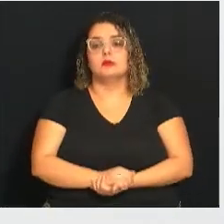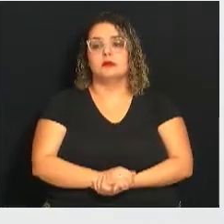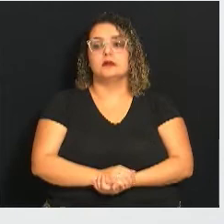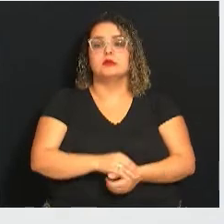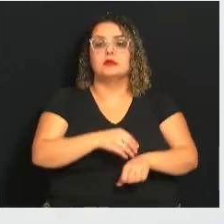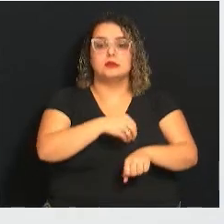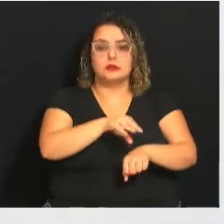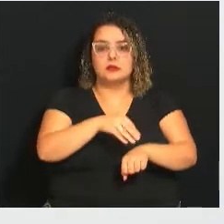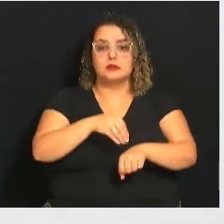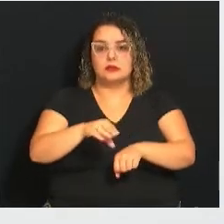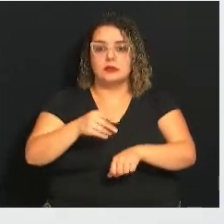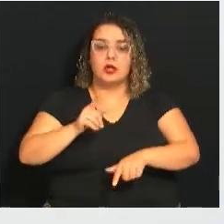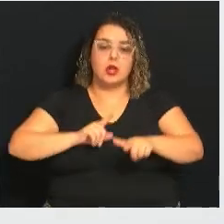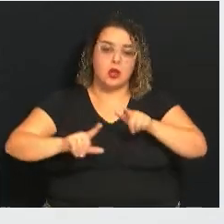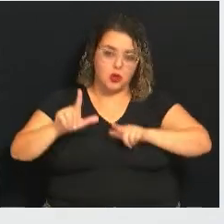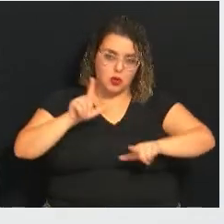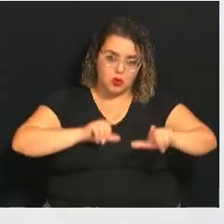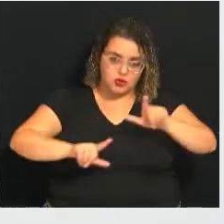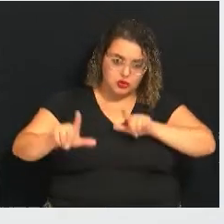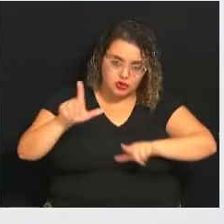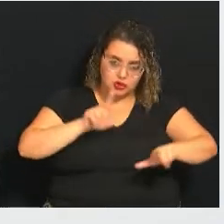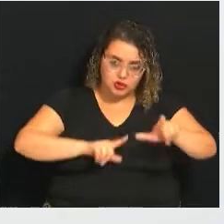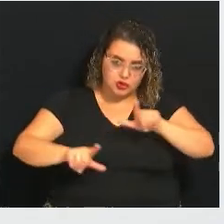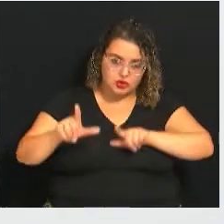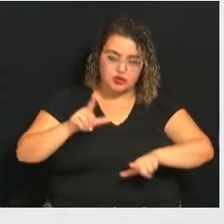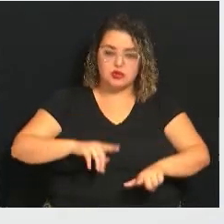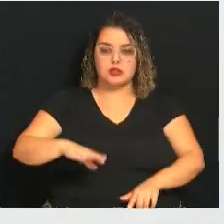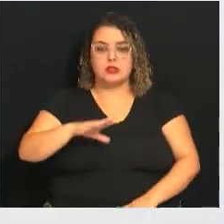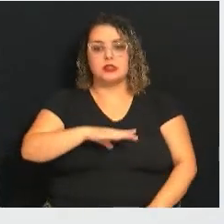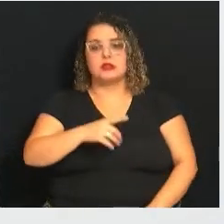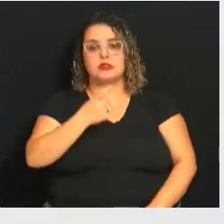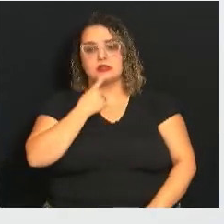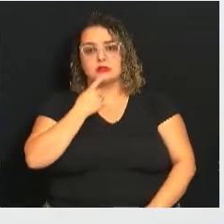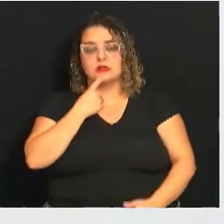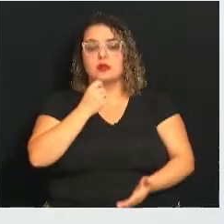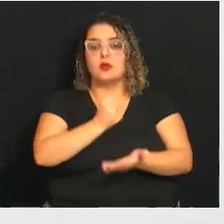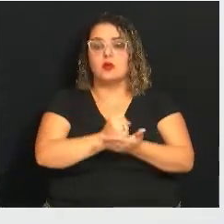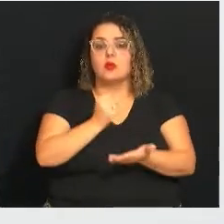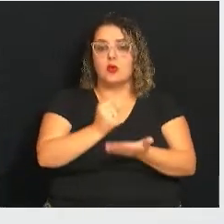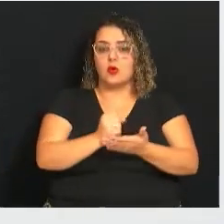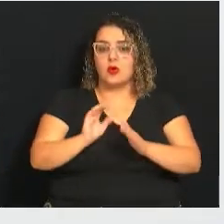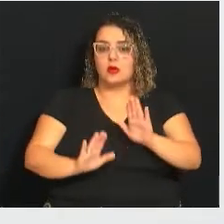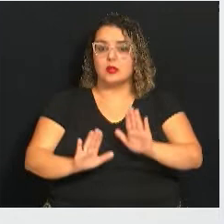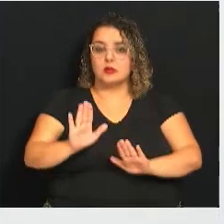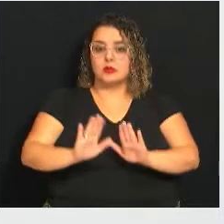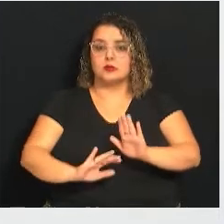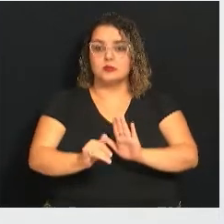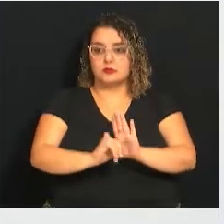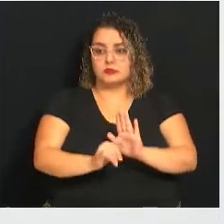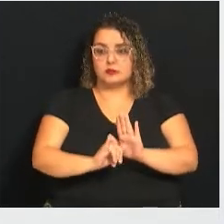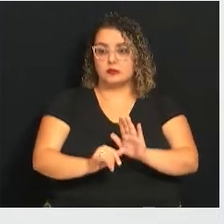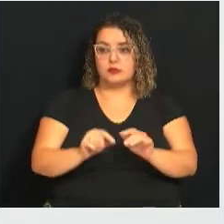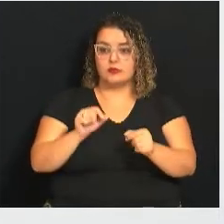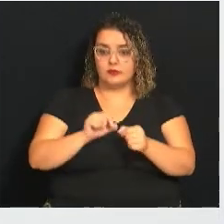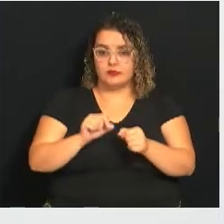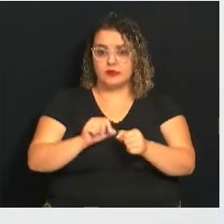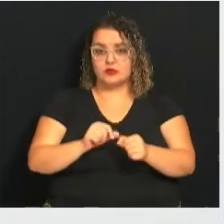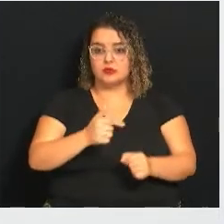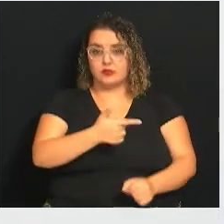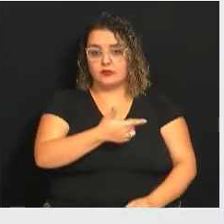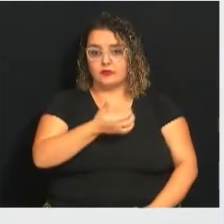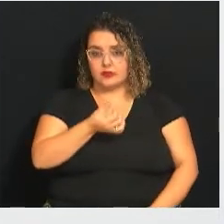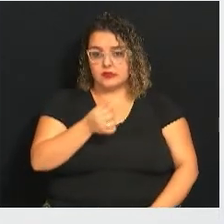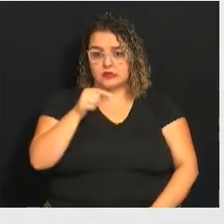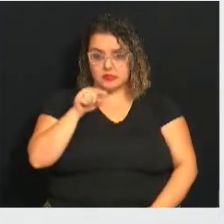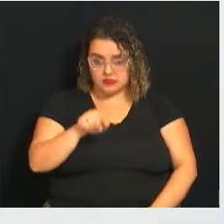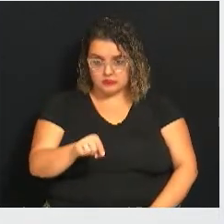distribuído através de logística na cidade mas eu posso adiantar que o contrato de licitação está para ser feito com 26